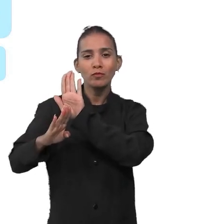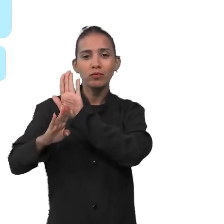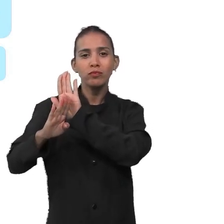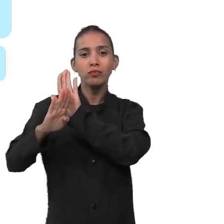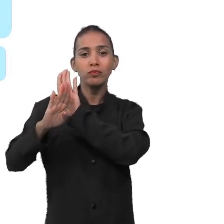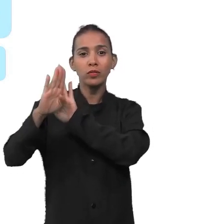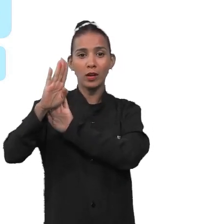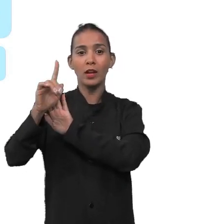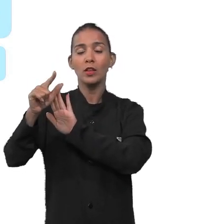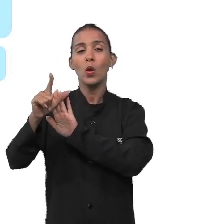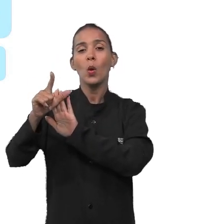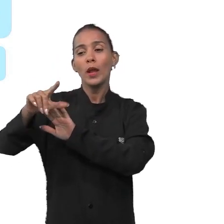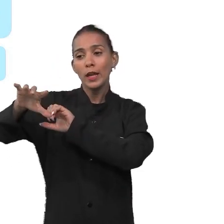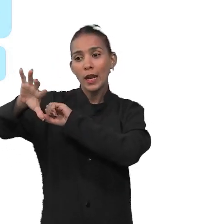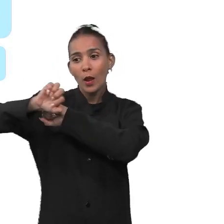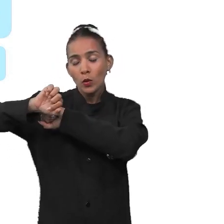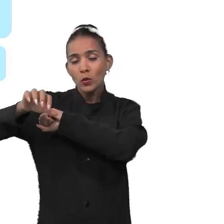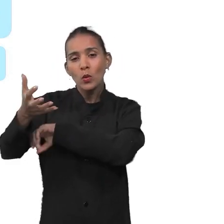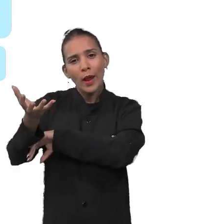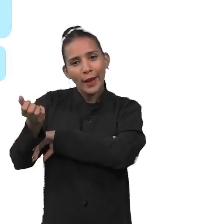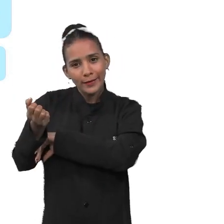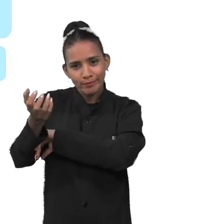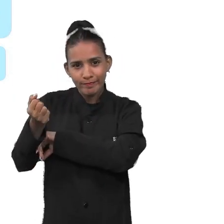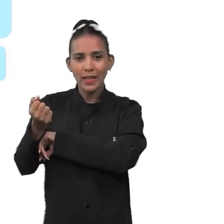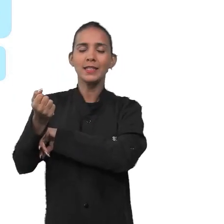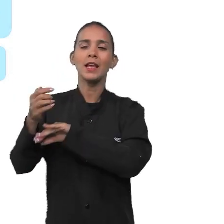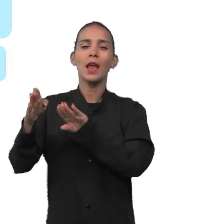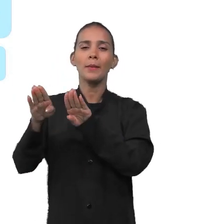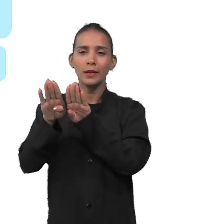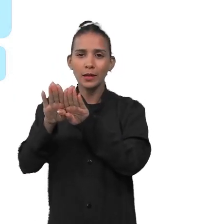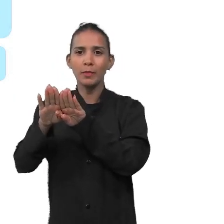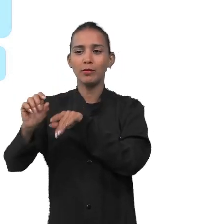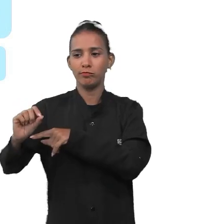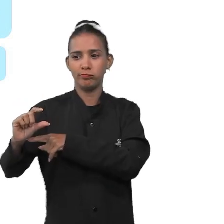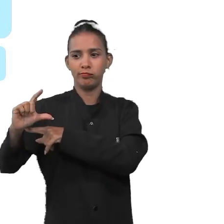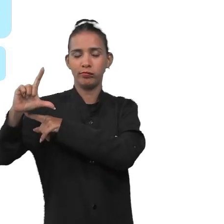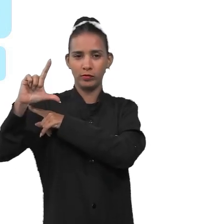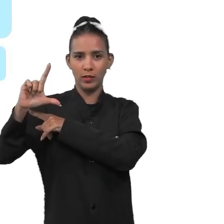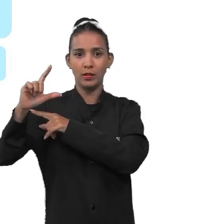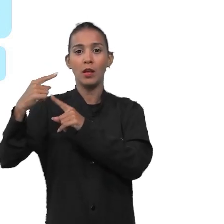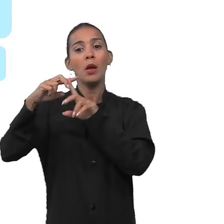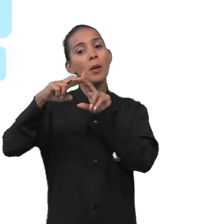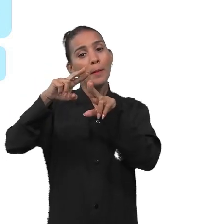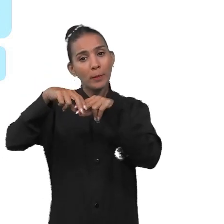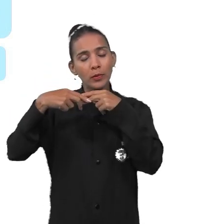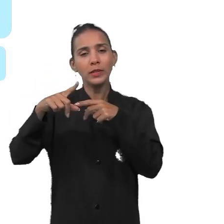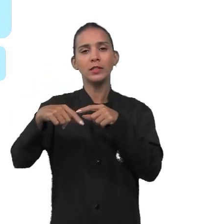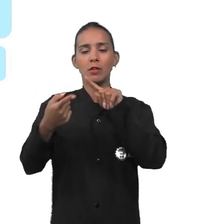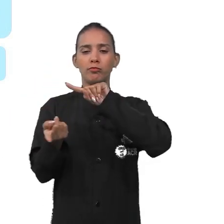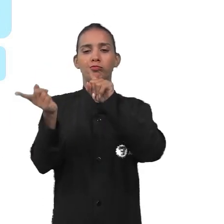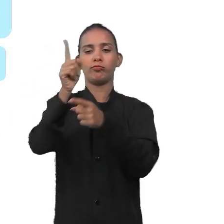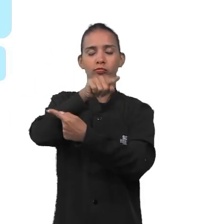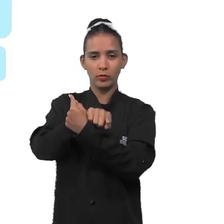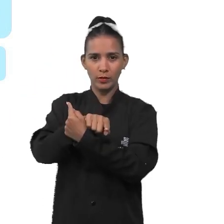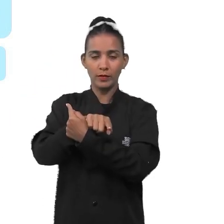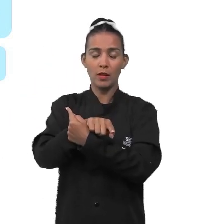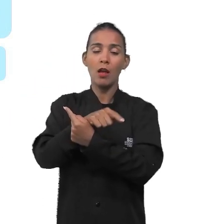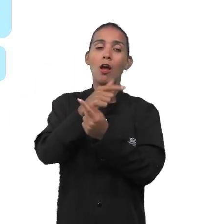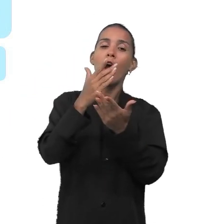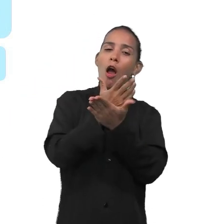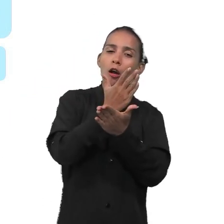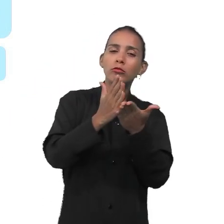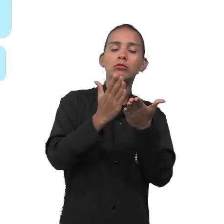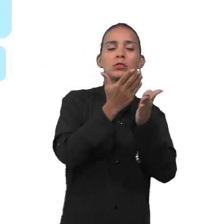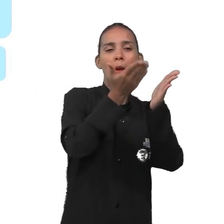vai recebendo elétrons, ele vai ganhando massa. E assim nós temos uma reação de oxirredução. Alguém perde elétrons